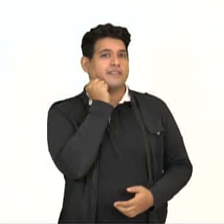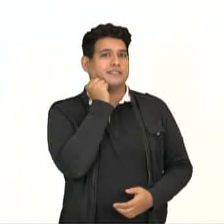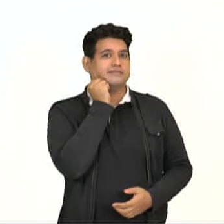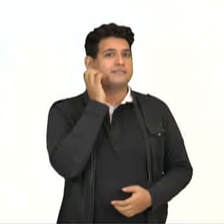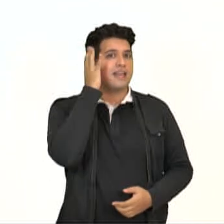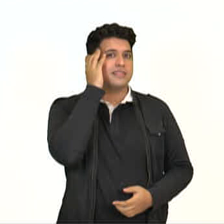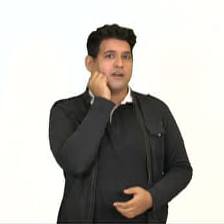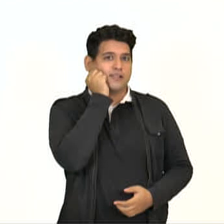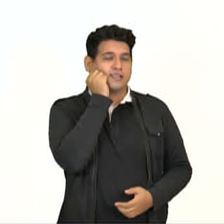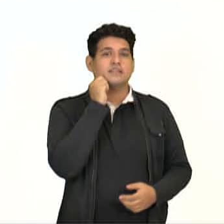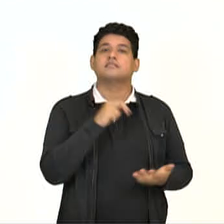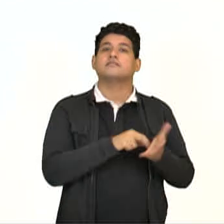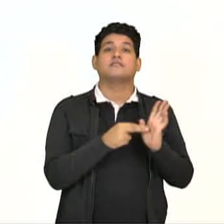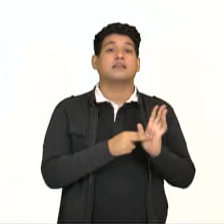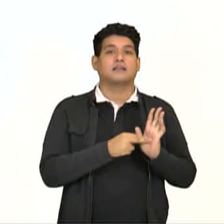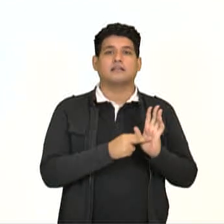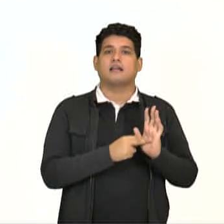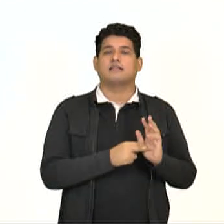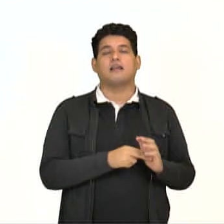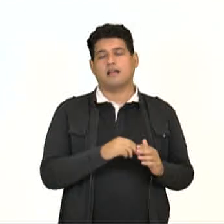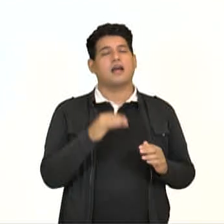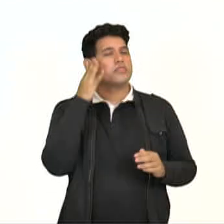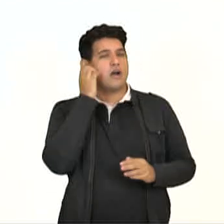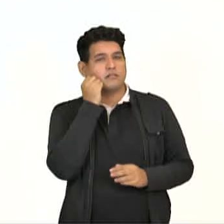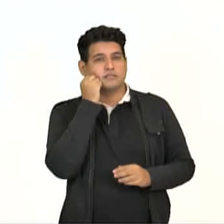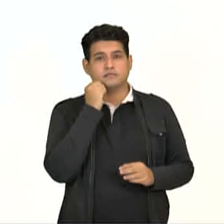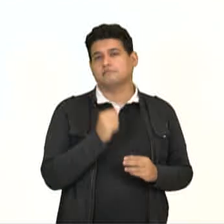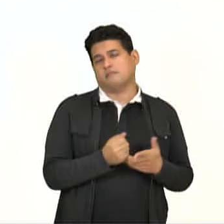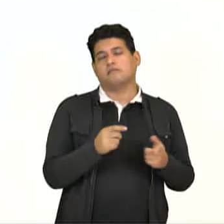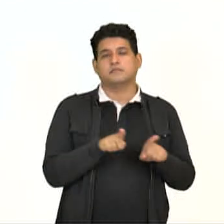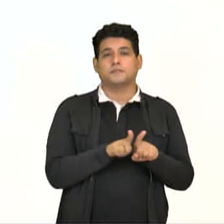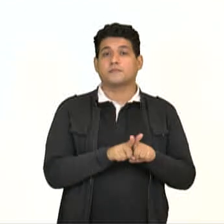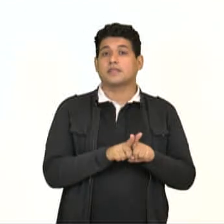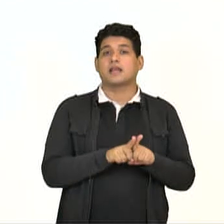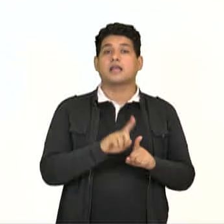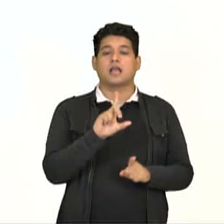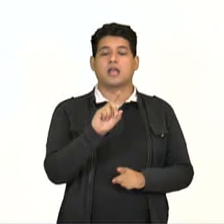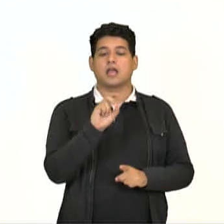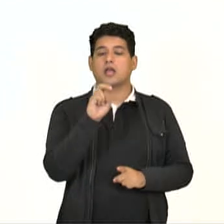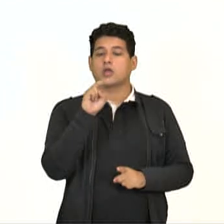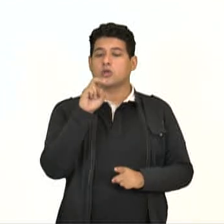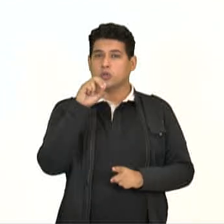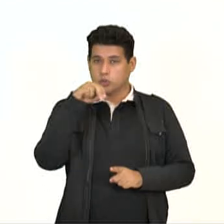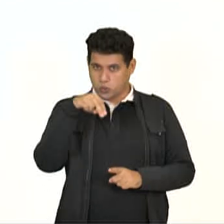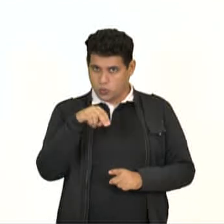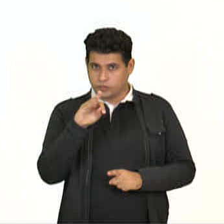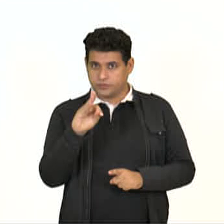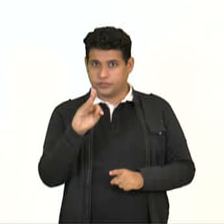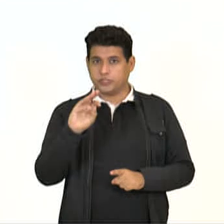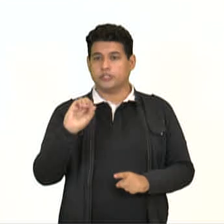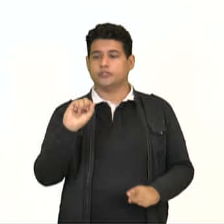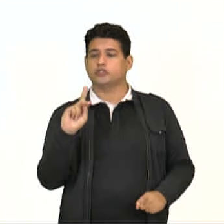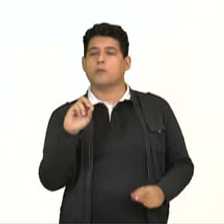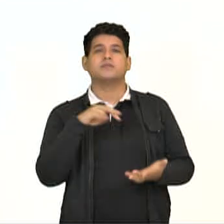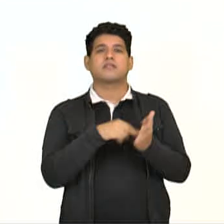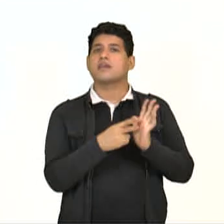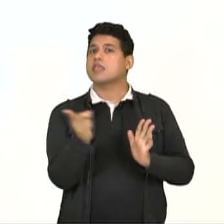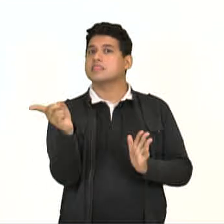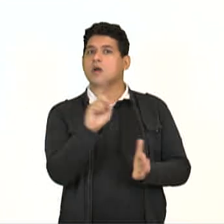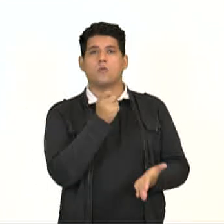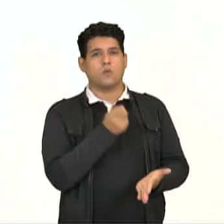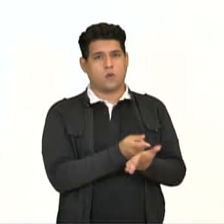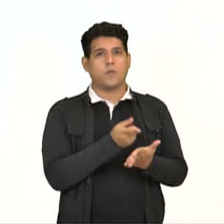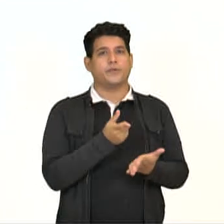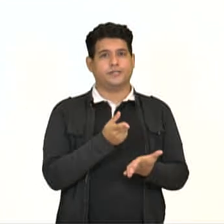adote, né? Não compre. E essa mensagem pequena que aparece ali com a letra um pouquinho menor, ela diz assim: Never buy